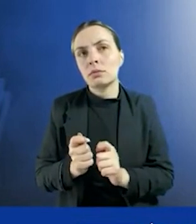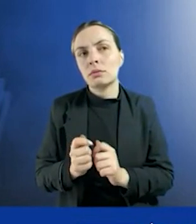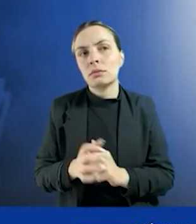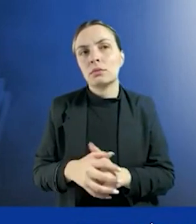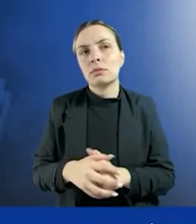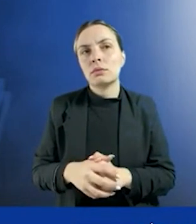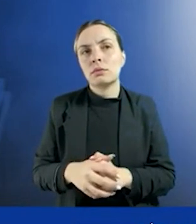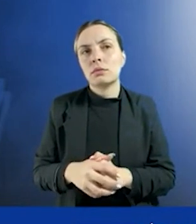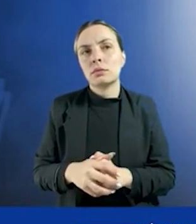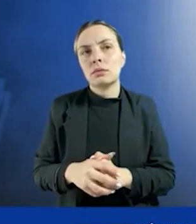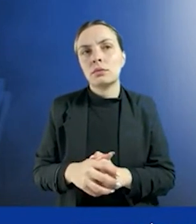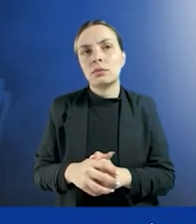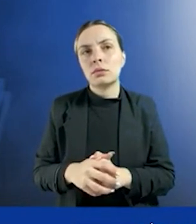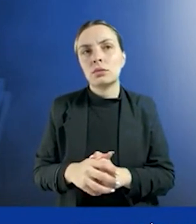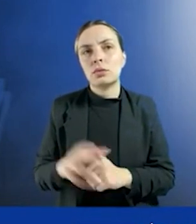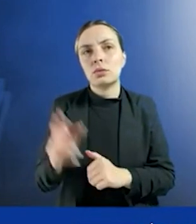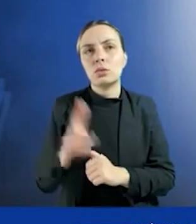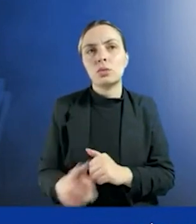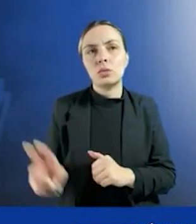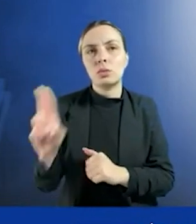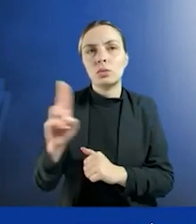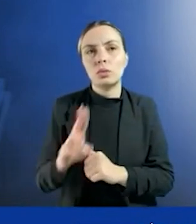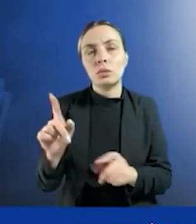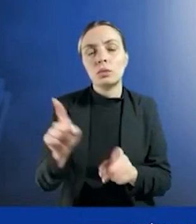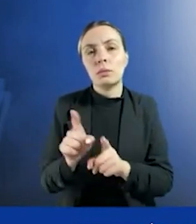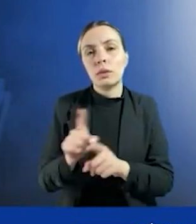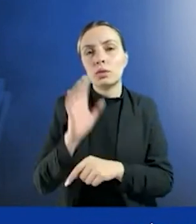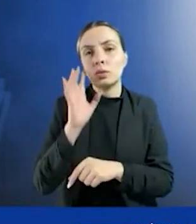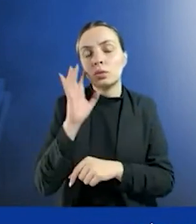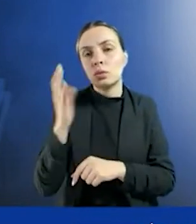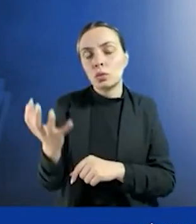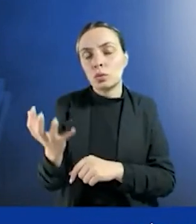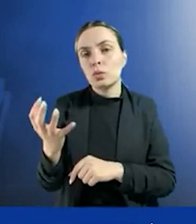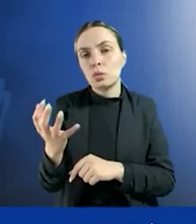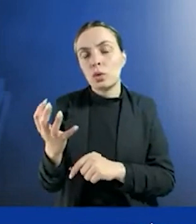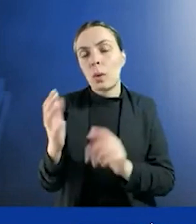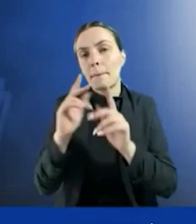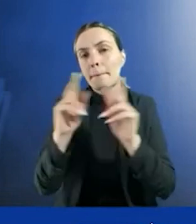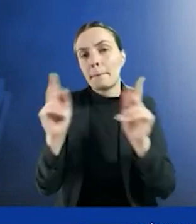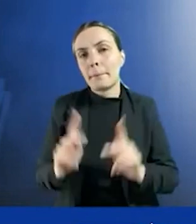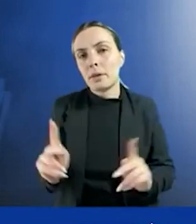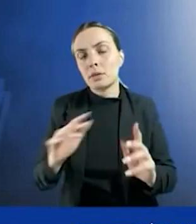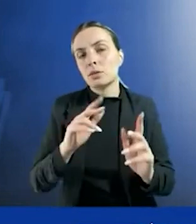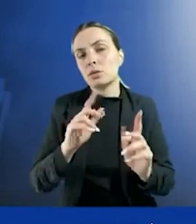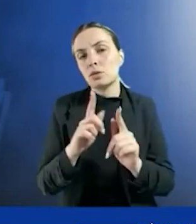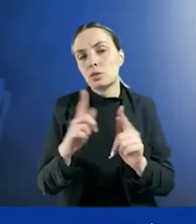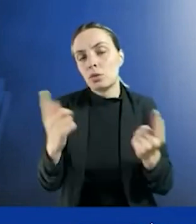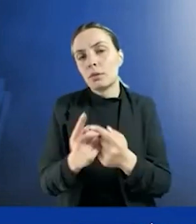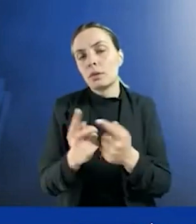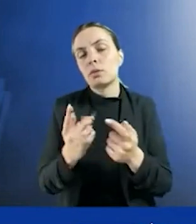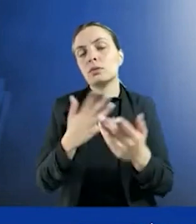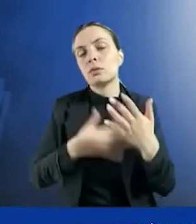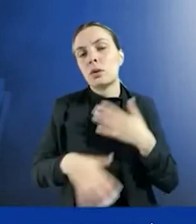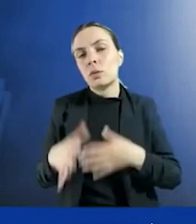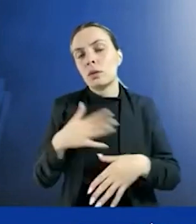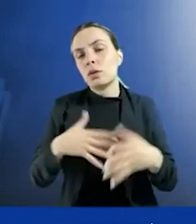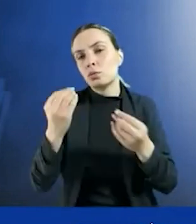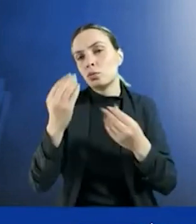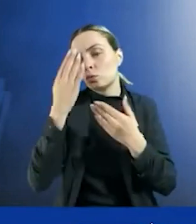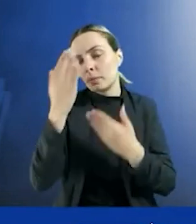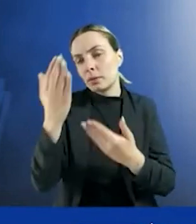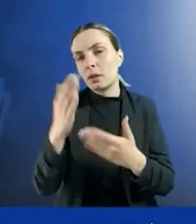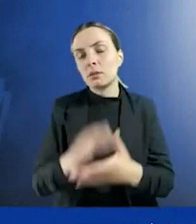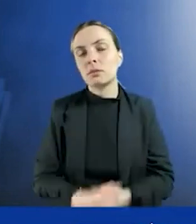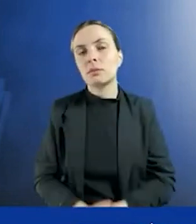os consumos e também seria uma solução para a paz global e para a tranquilidade. Muito obrigada.